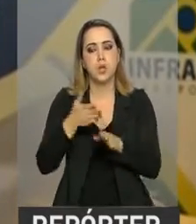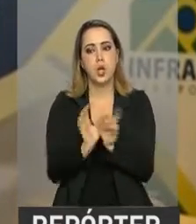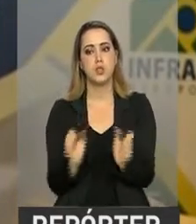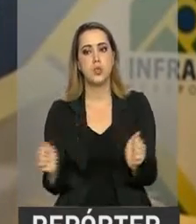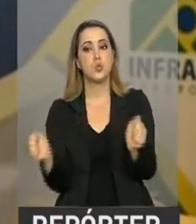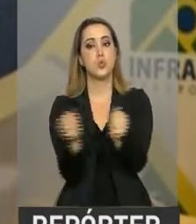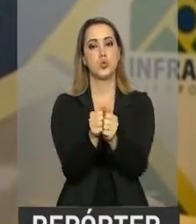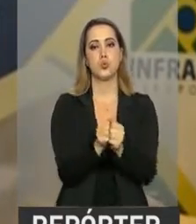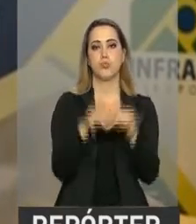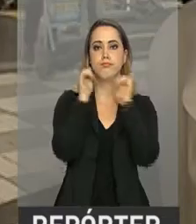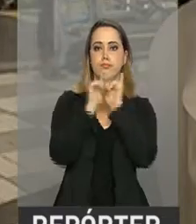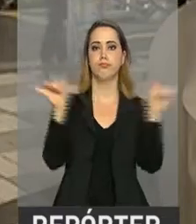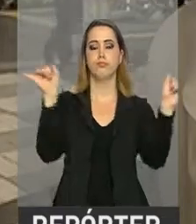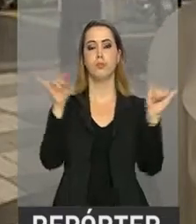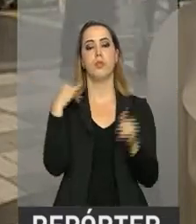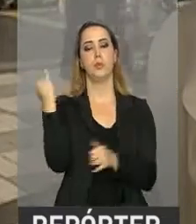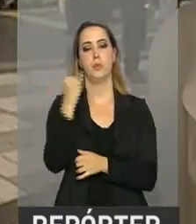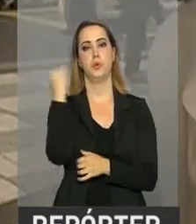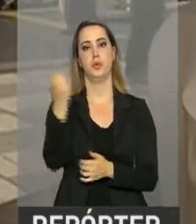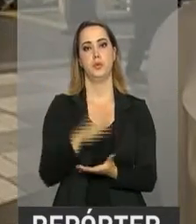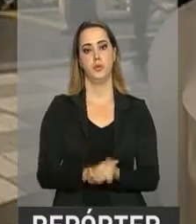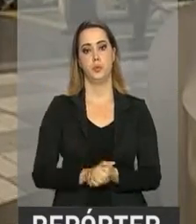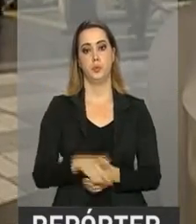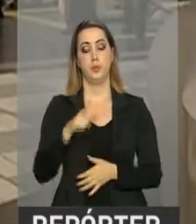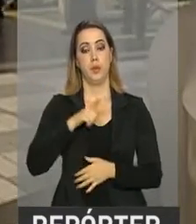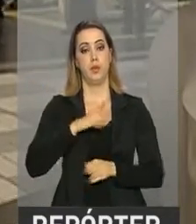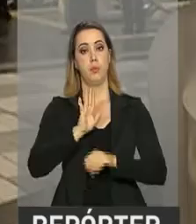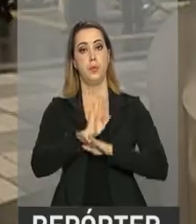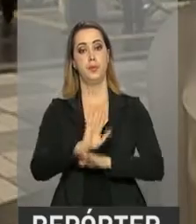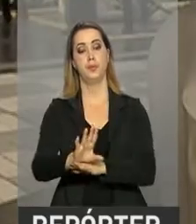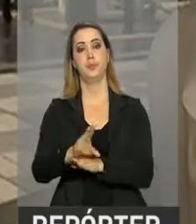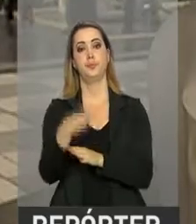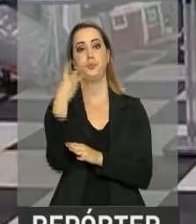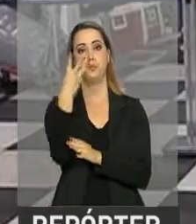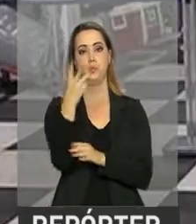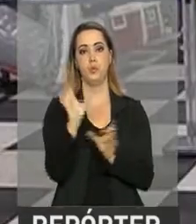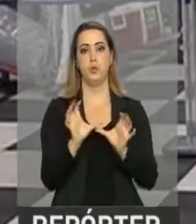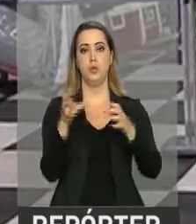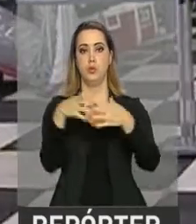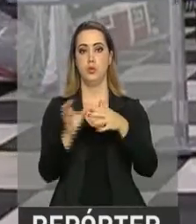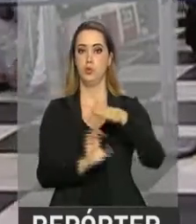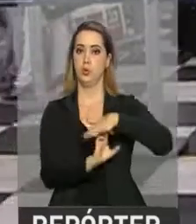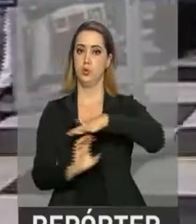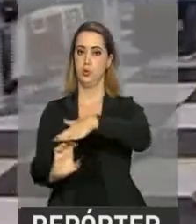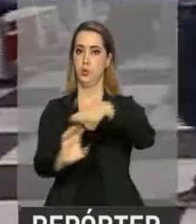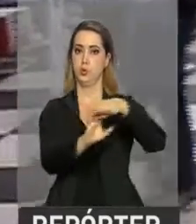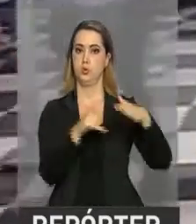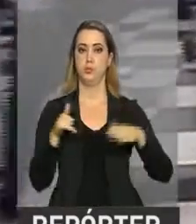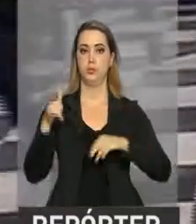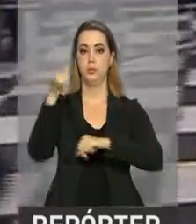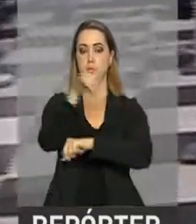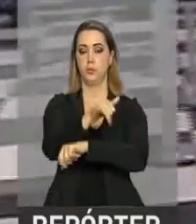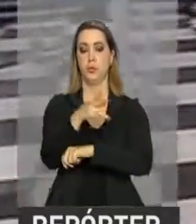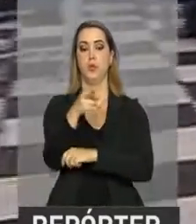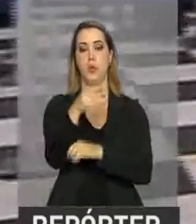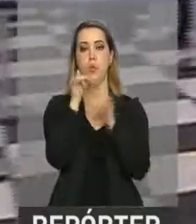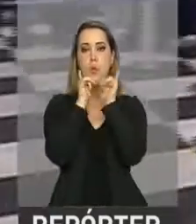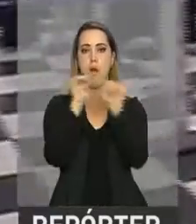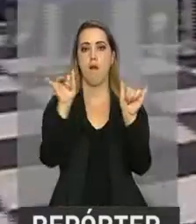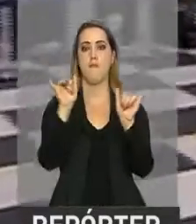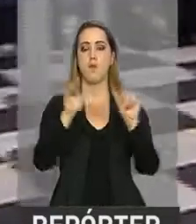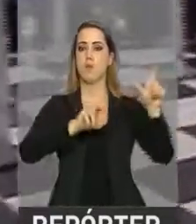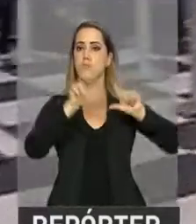campanha que é muito importante para nós. A campanha tem ainda o apoio de 3 companhias aéreas. Os avisos de voo dessas